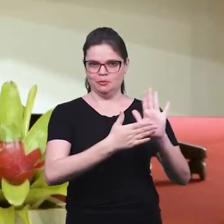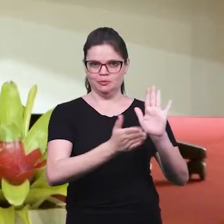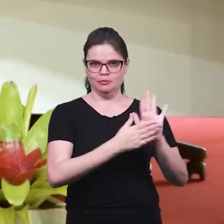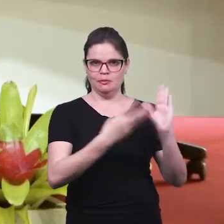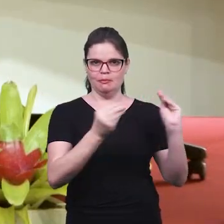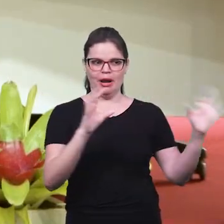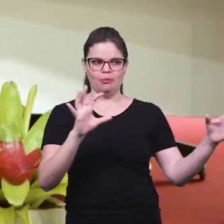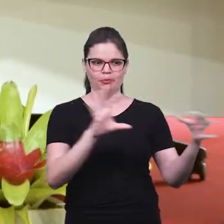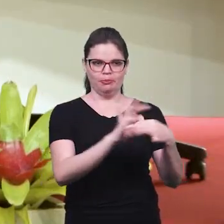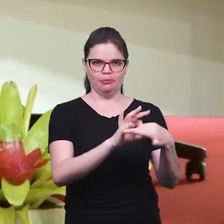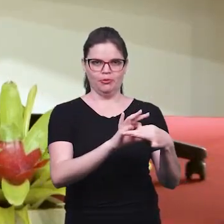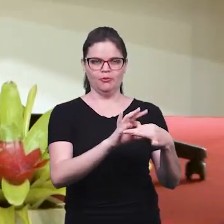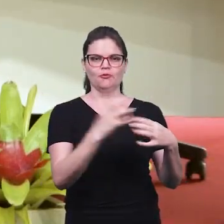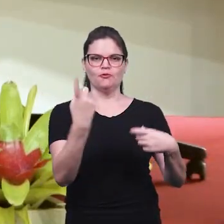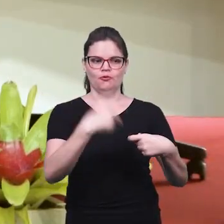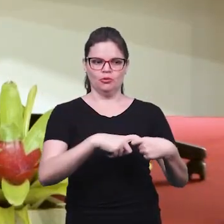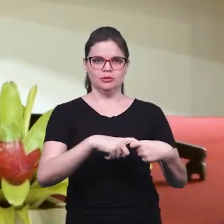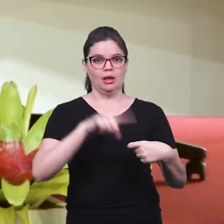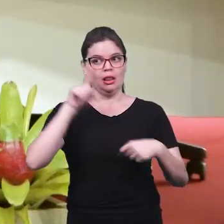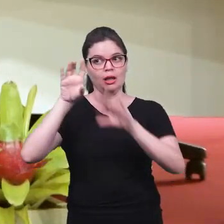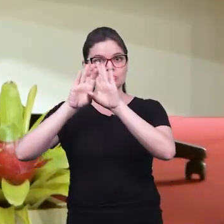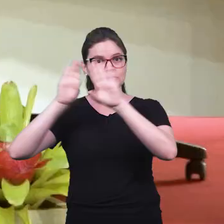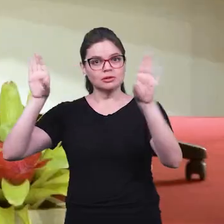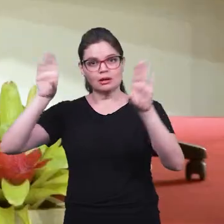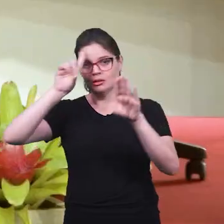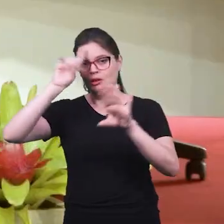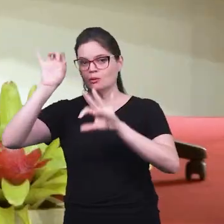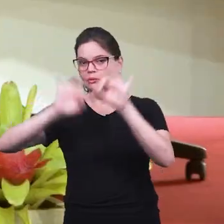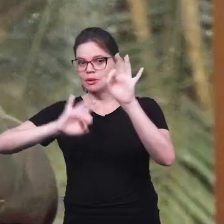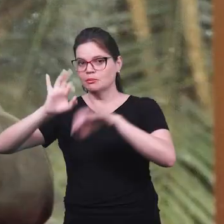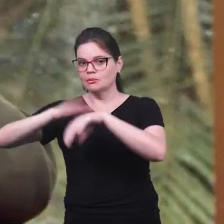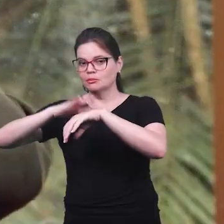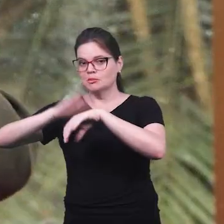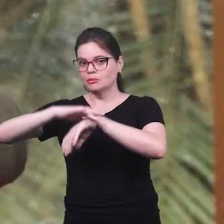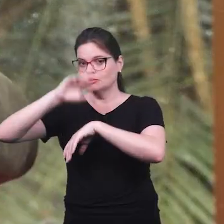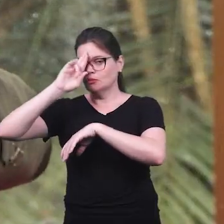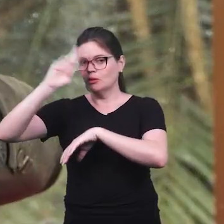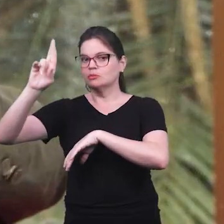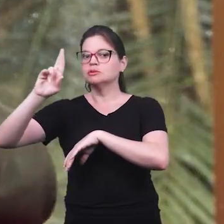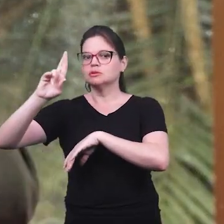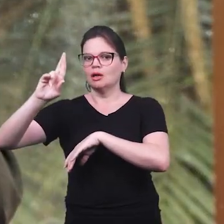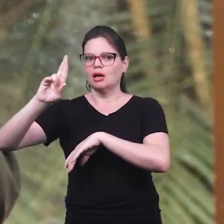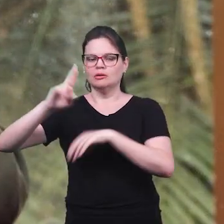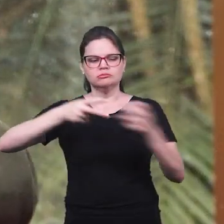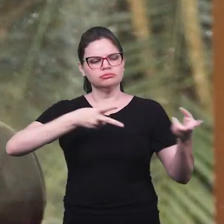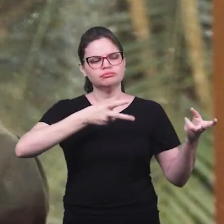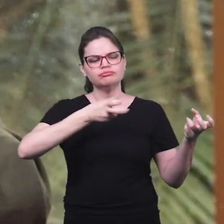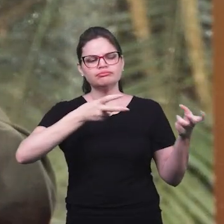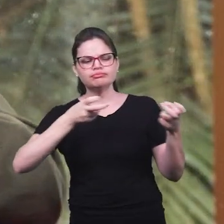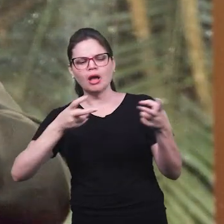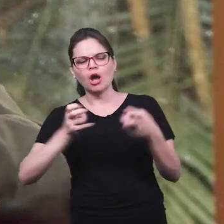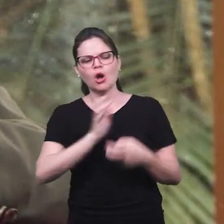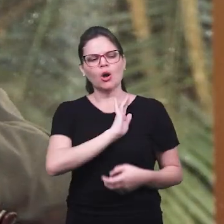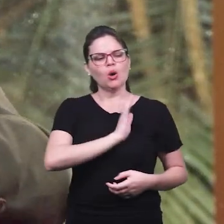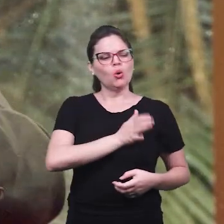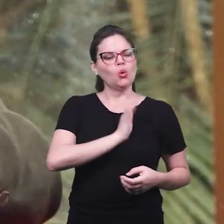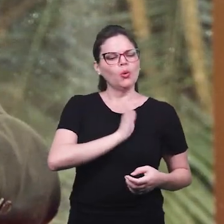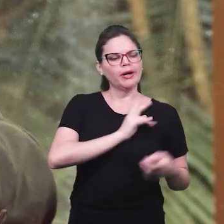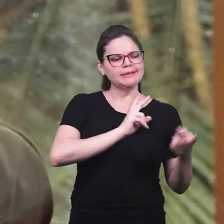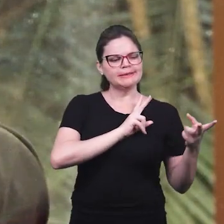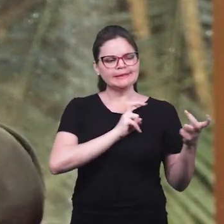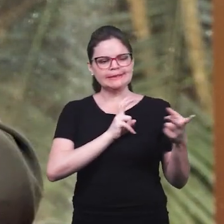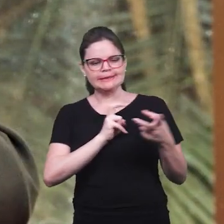Essa providência veio de cima, veio de Deus. O próprio Senhor sondou os corações daqueles que eram